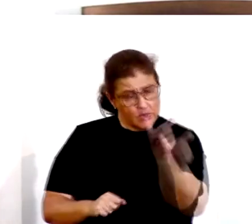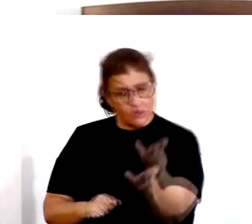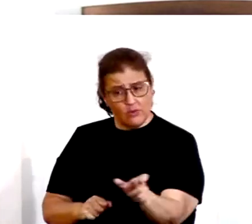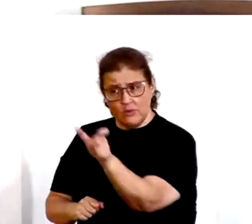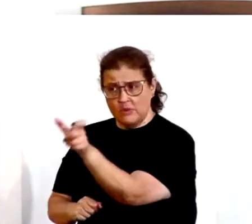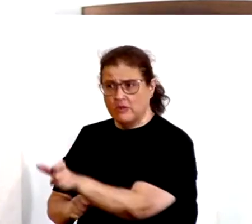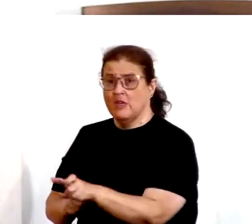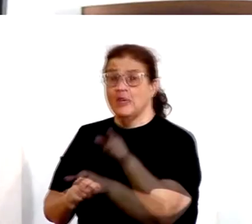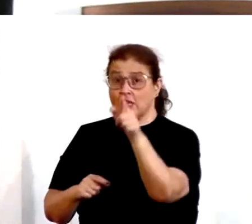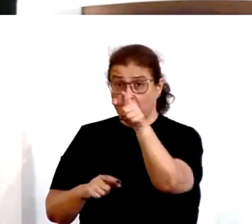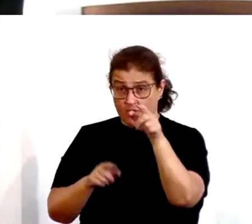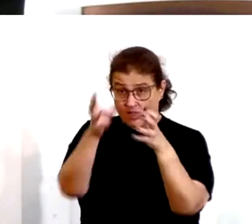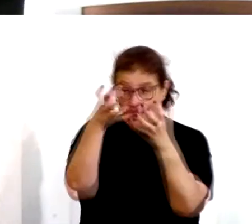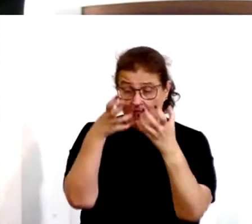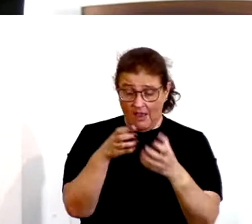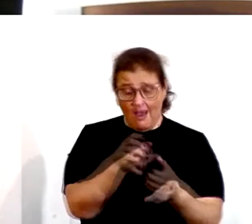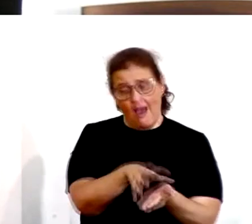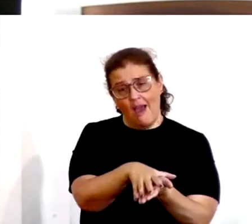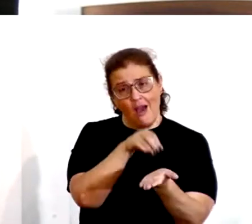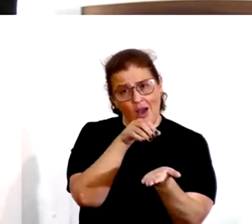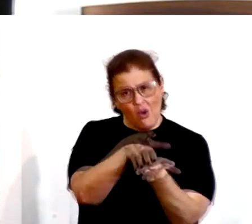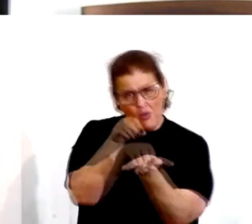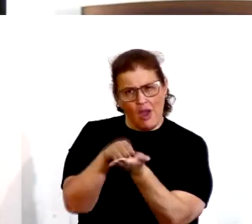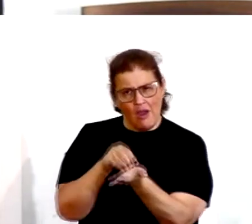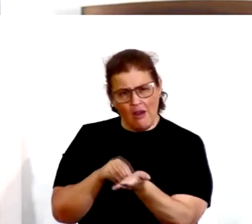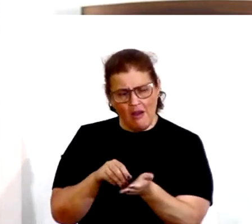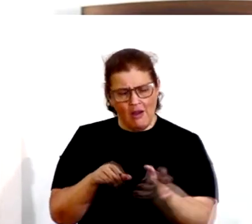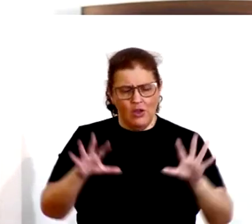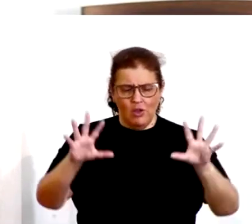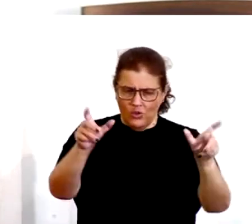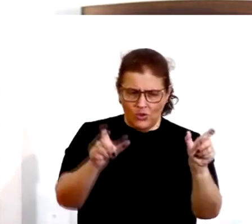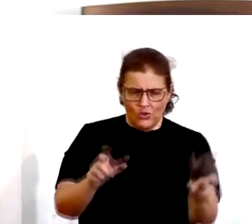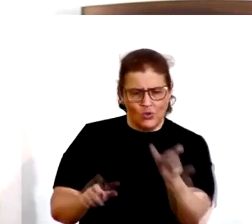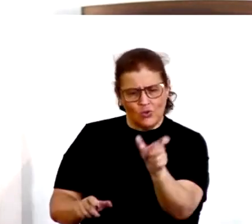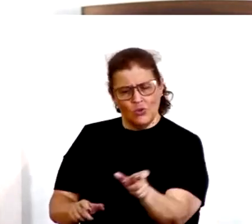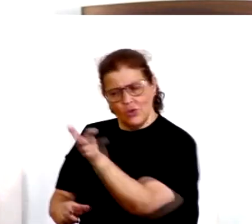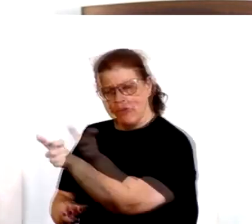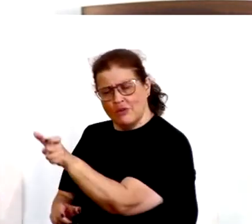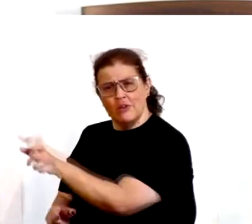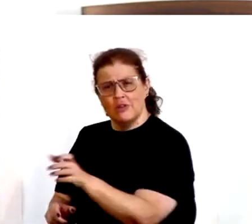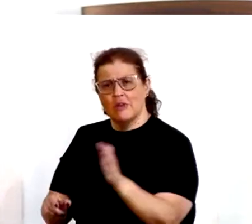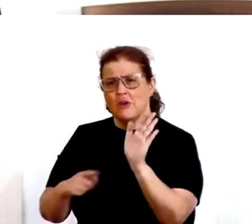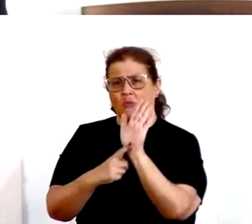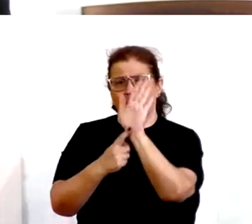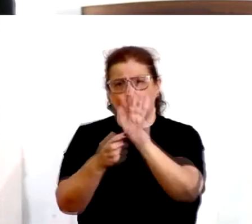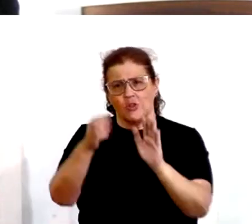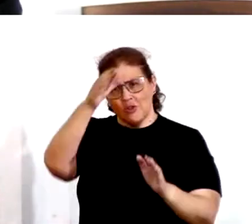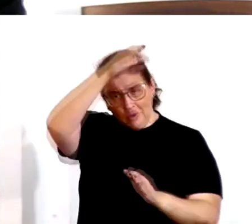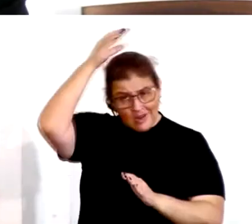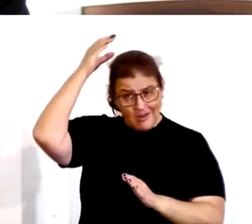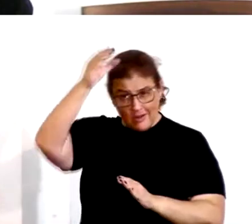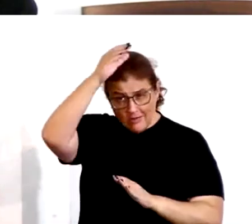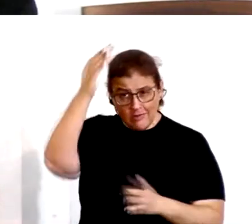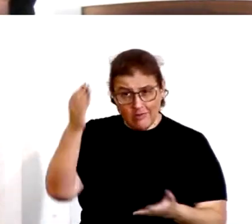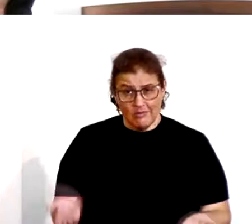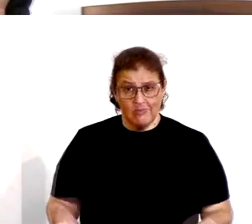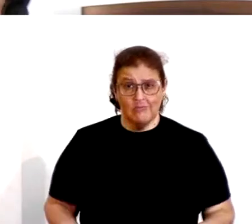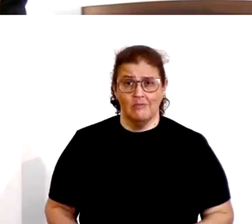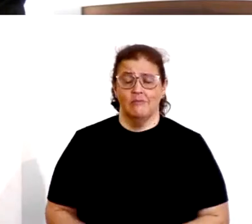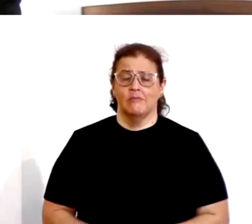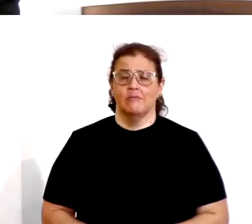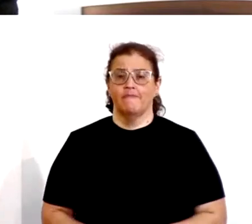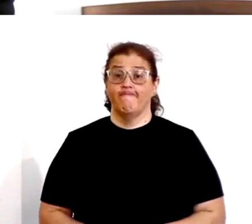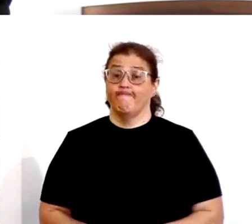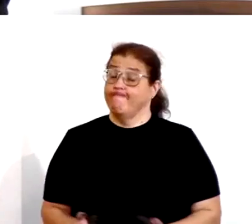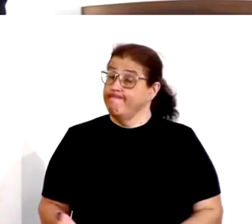esses referenciais estão fazendo isso, ótimo. Continue a seguir, continue a aprender. Agora, se os seus modelos, seja em qual área que